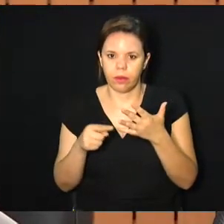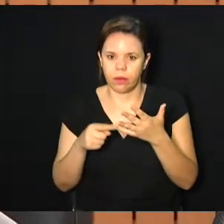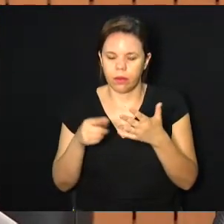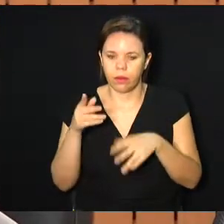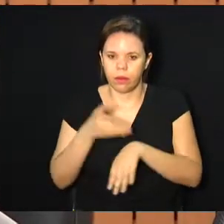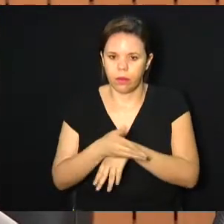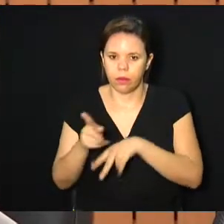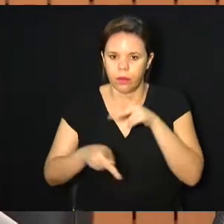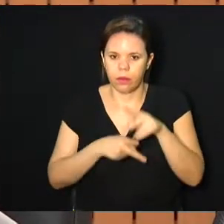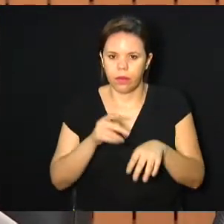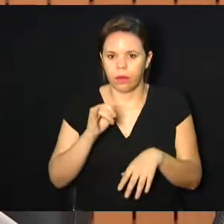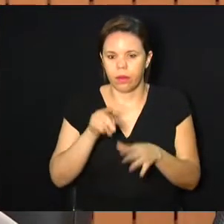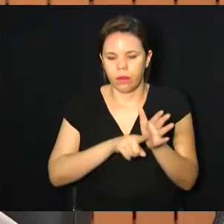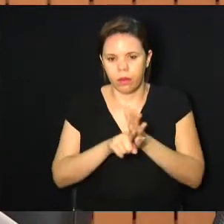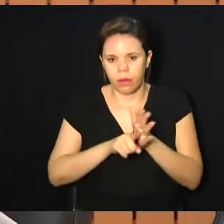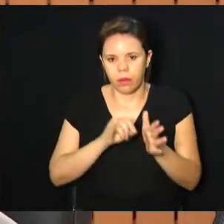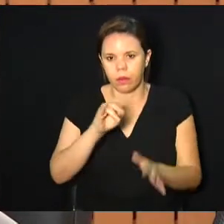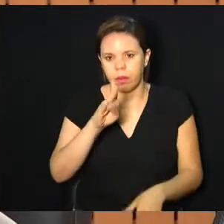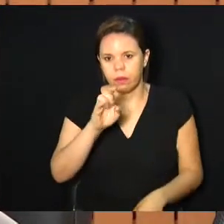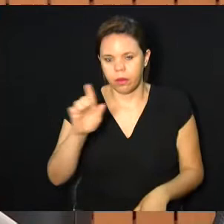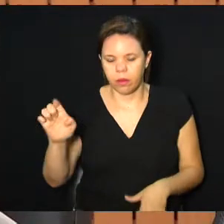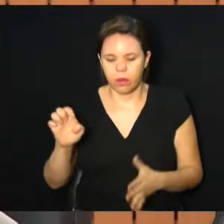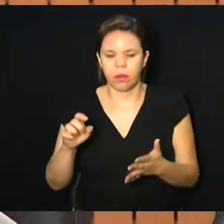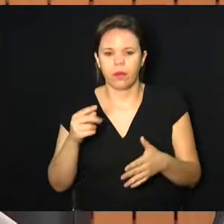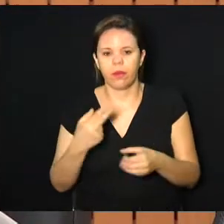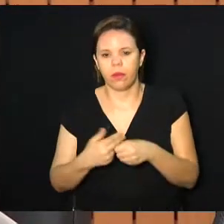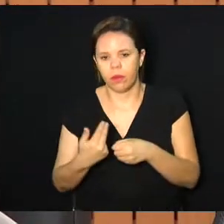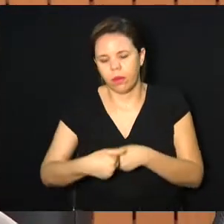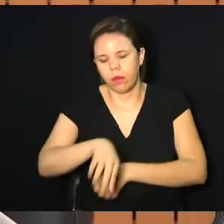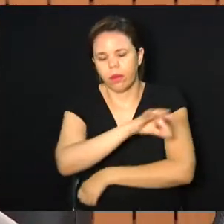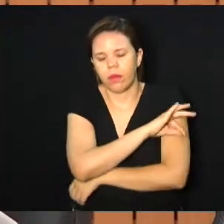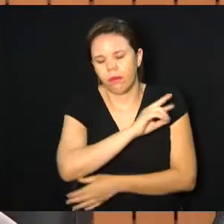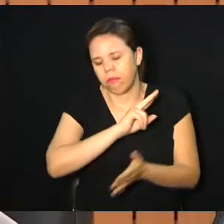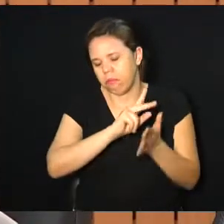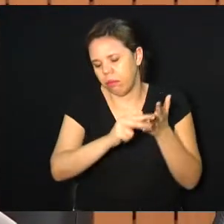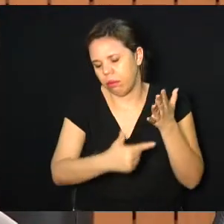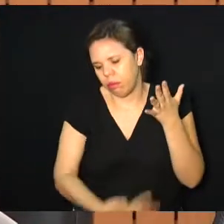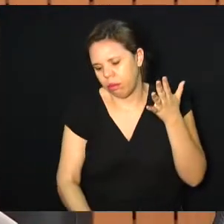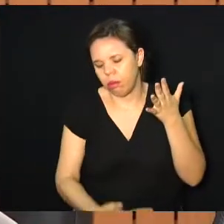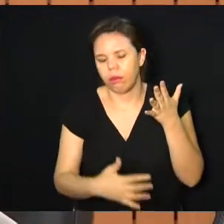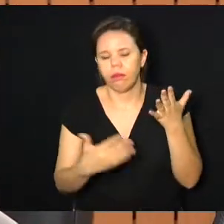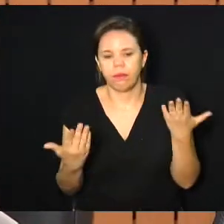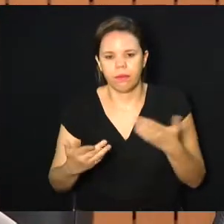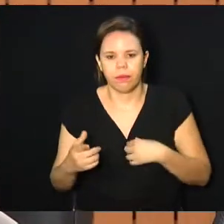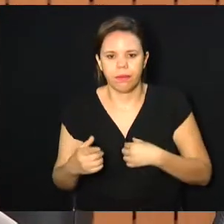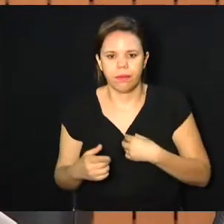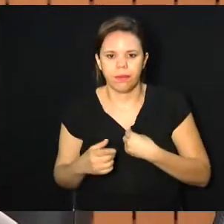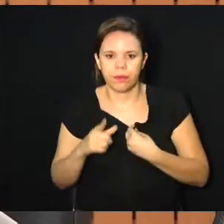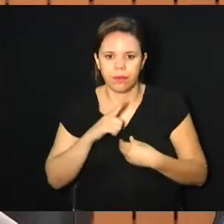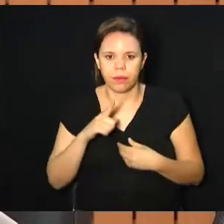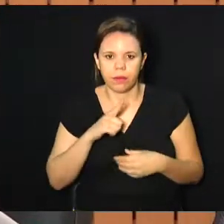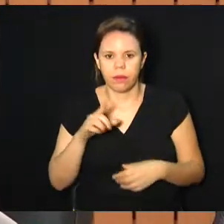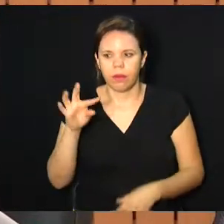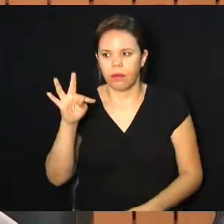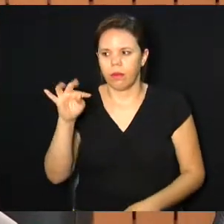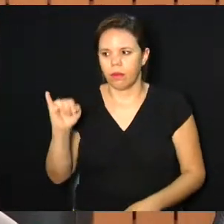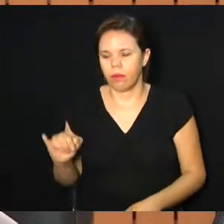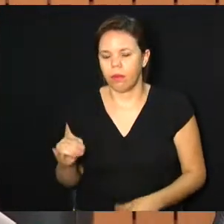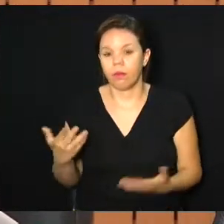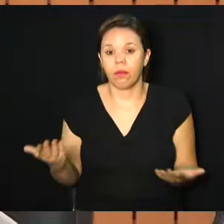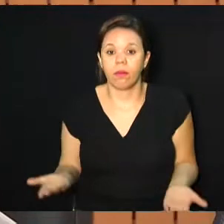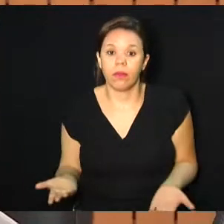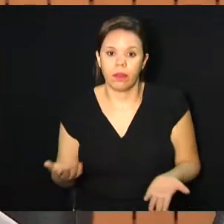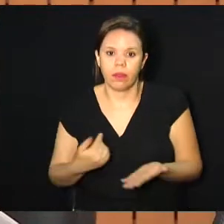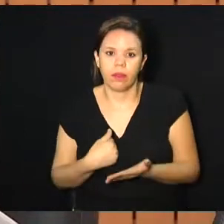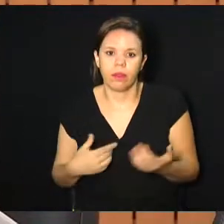participaram IBGE, Censo, Unicamp, Prefeitura Municipal, tem agora a questão da TI